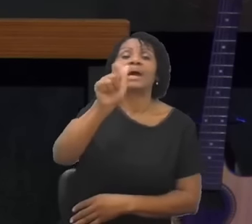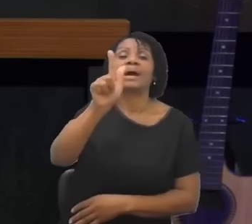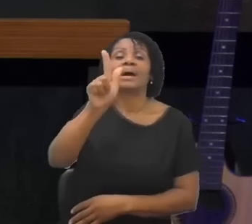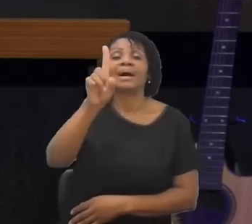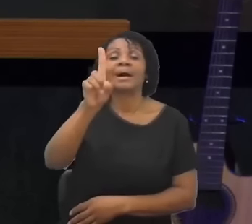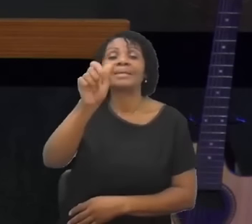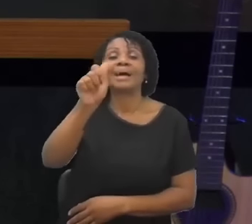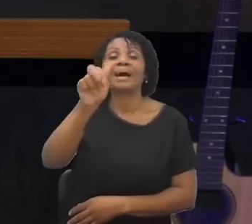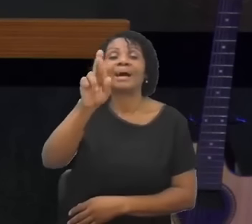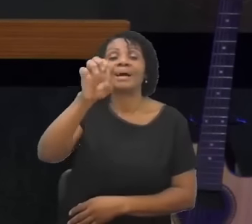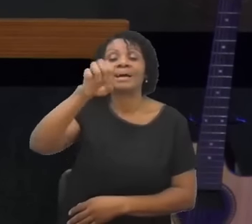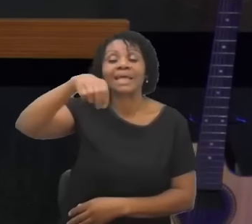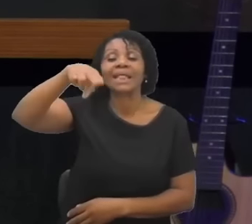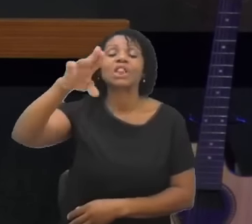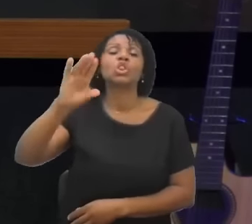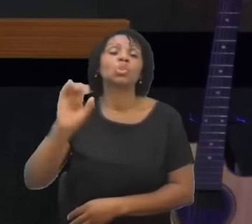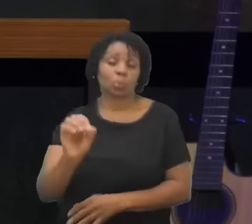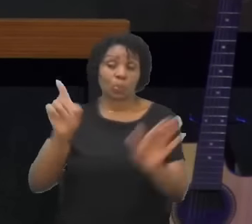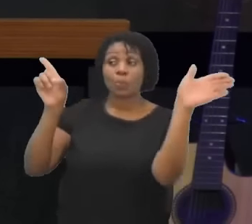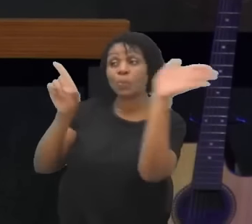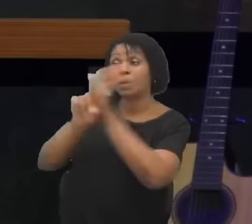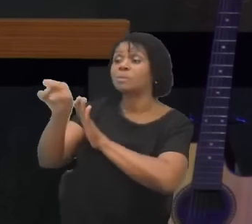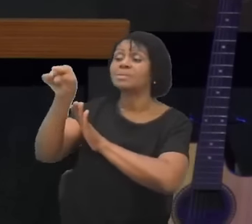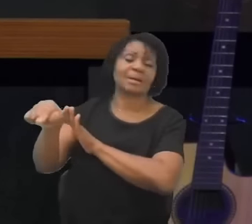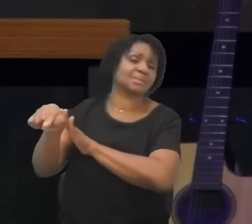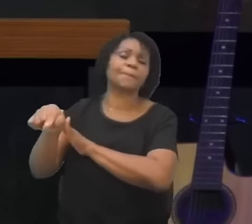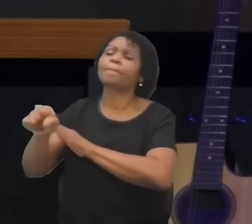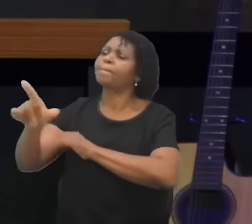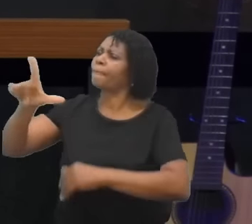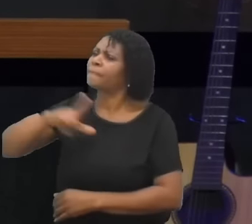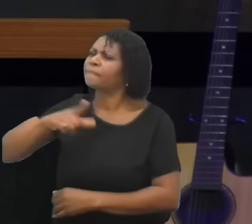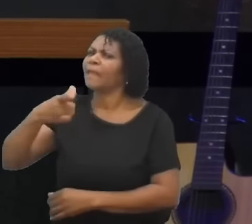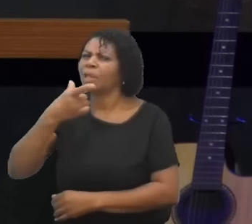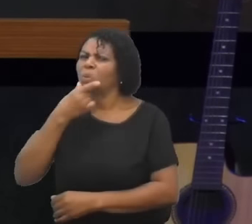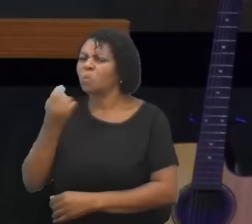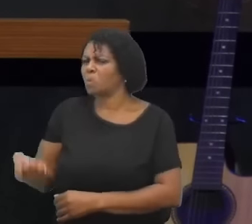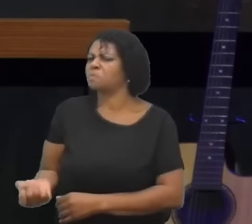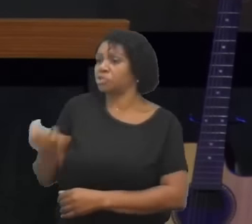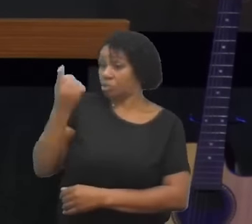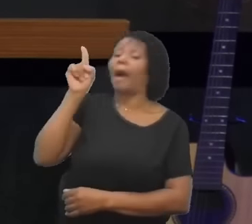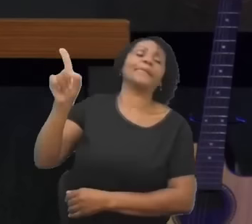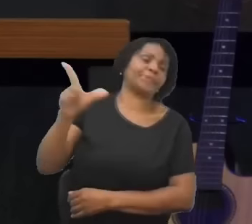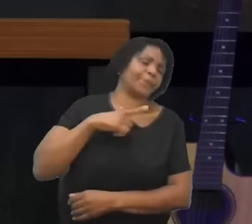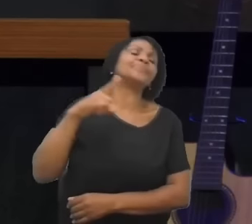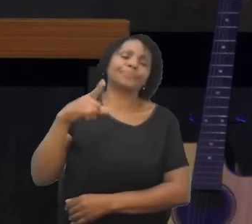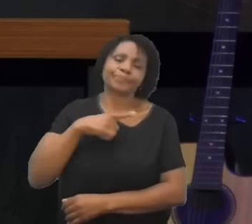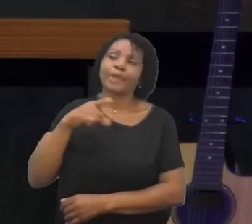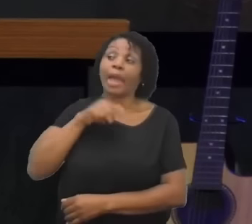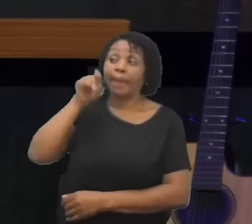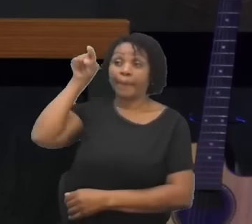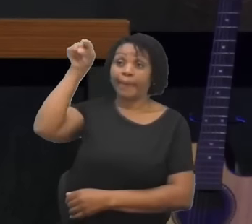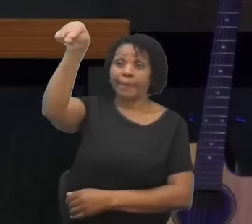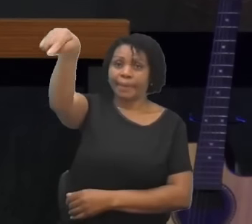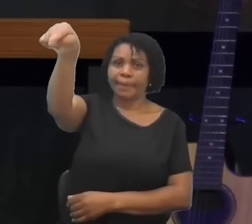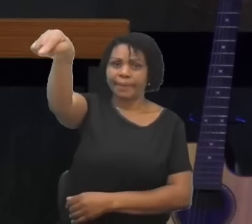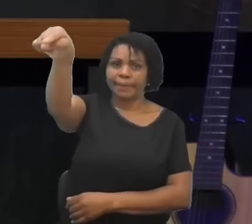você chegasse em Gadara e perguntasse, tem um homem meio estranho aí? Ah, tem. Este homem,